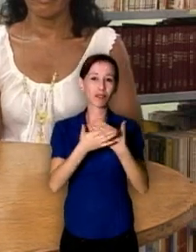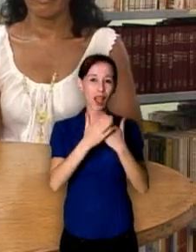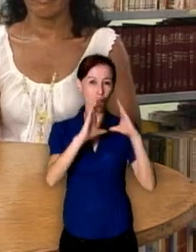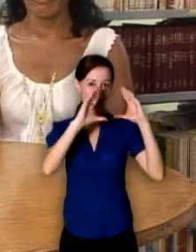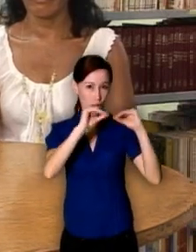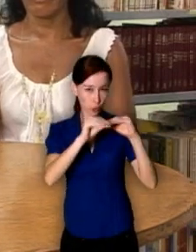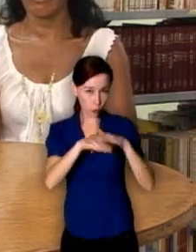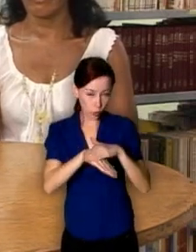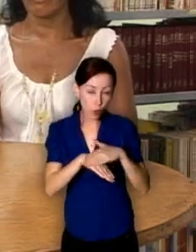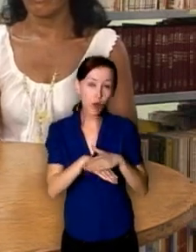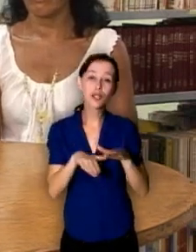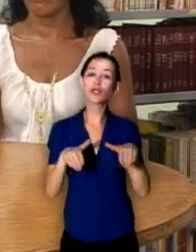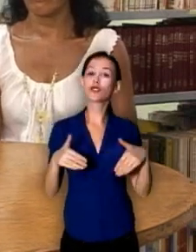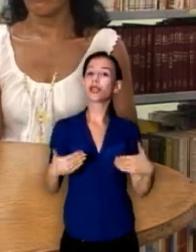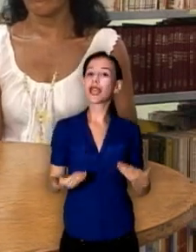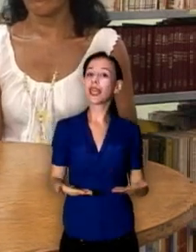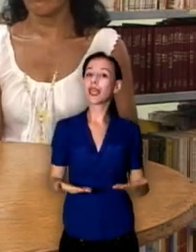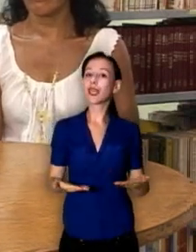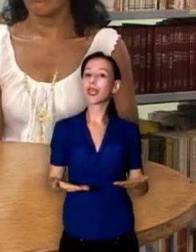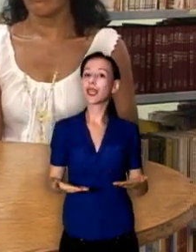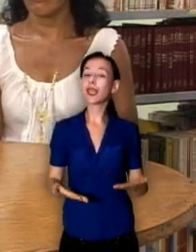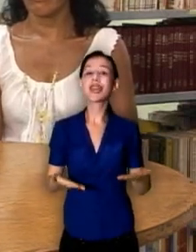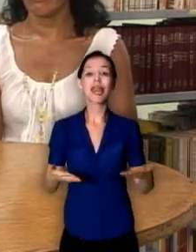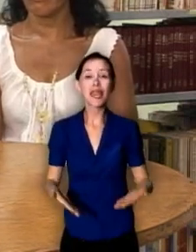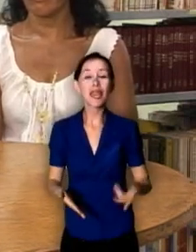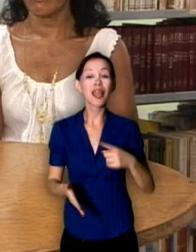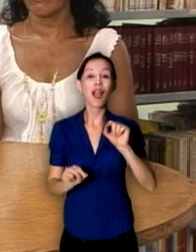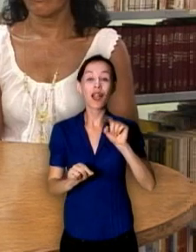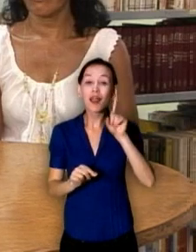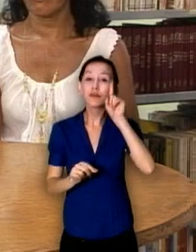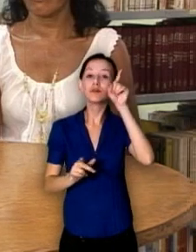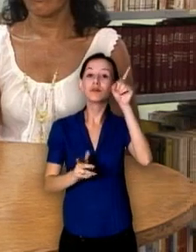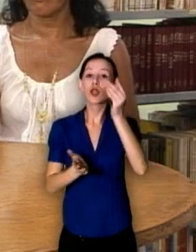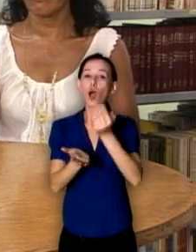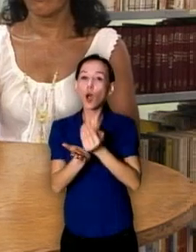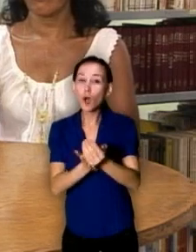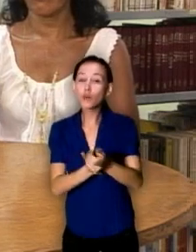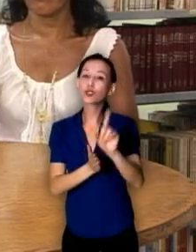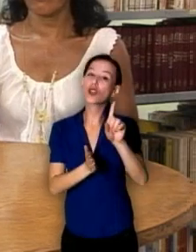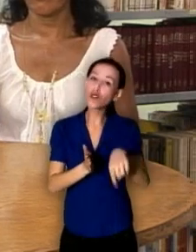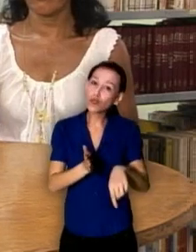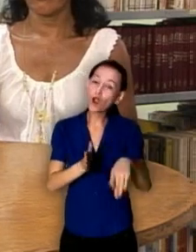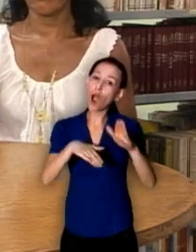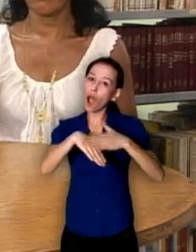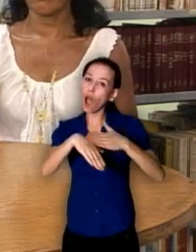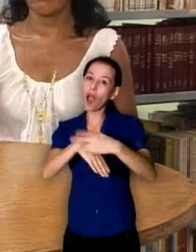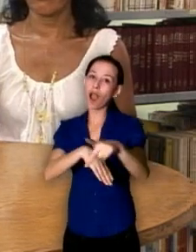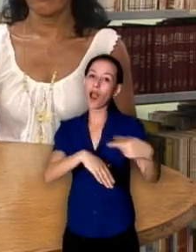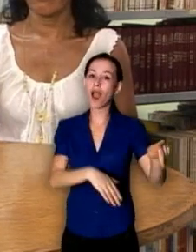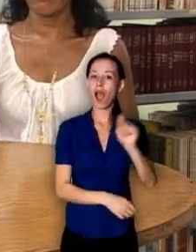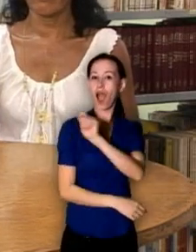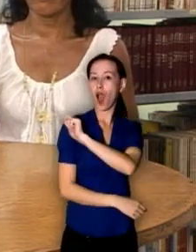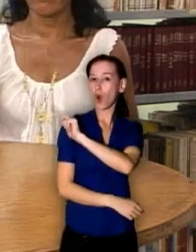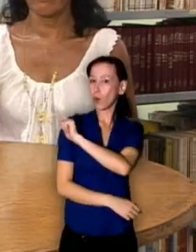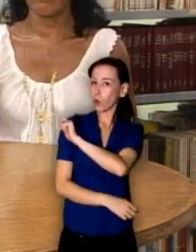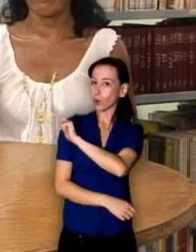noturno, e a ideia partiu dos próprios